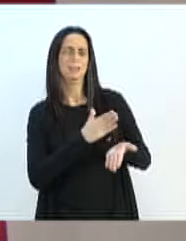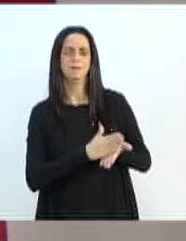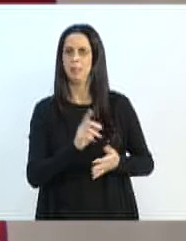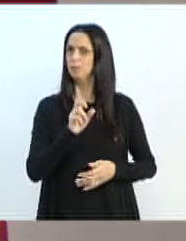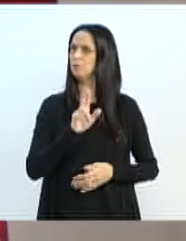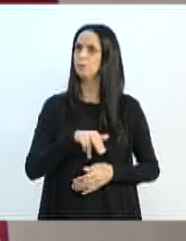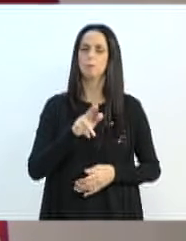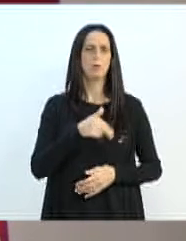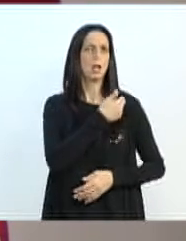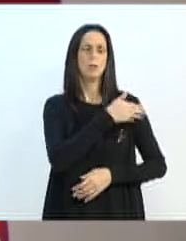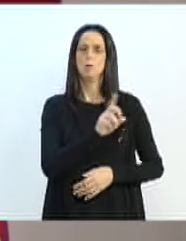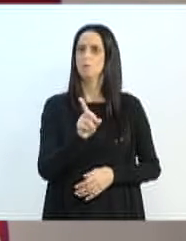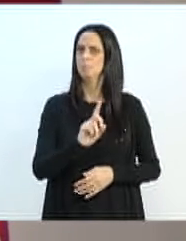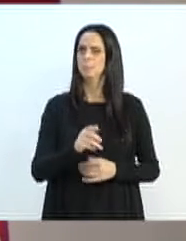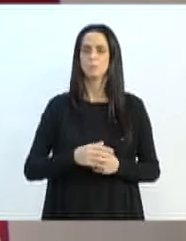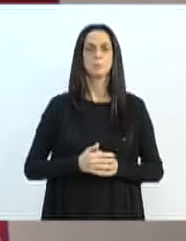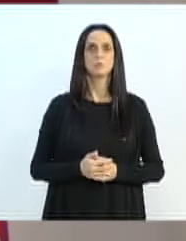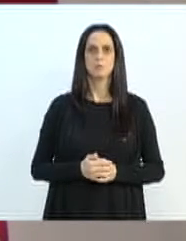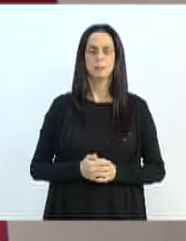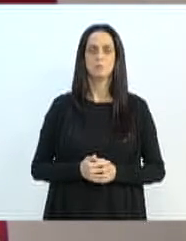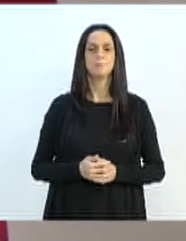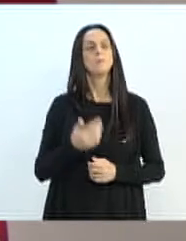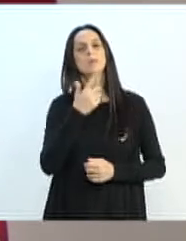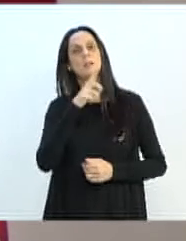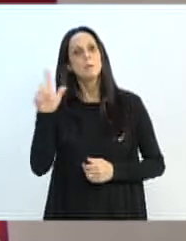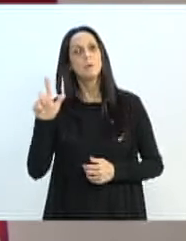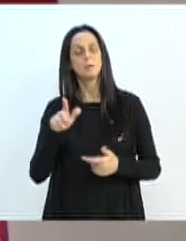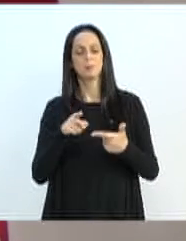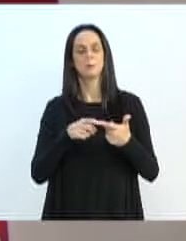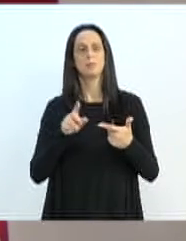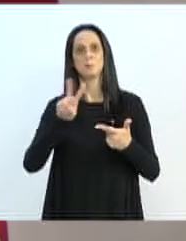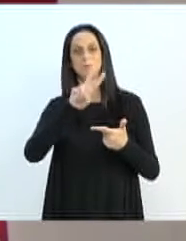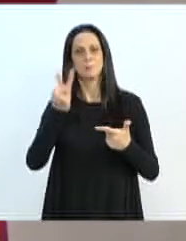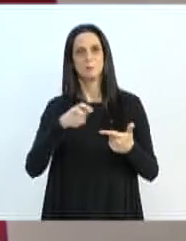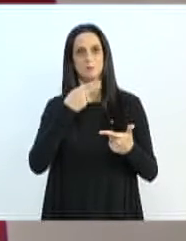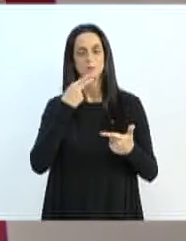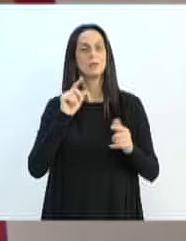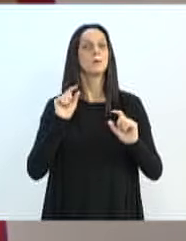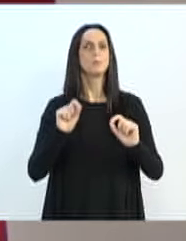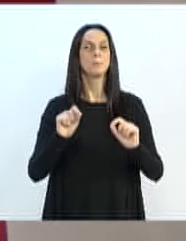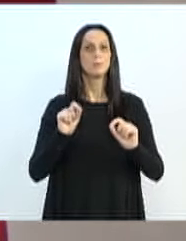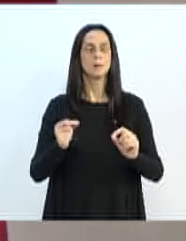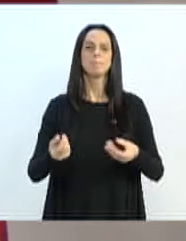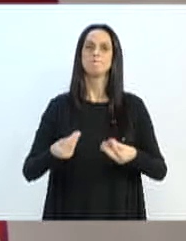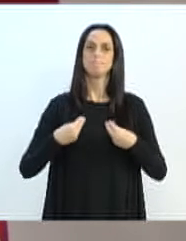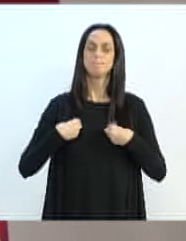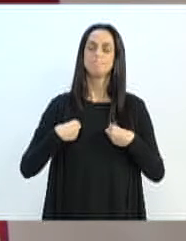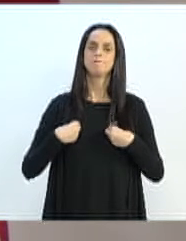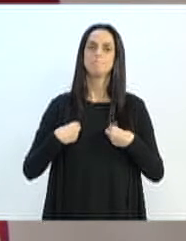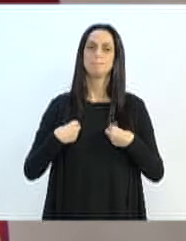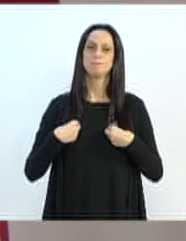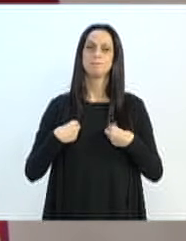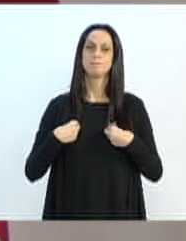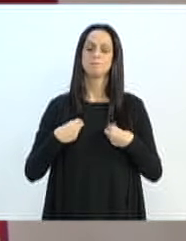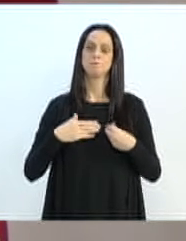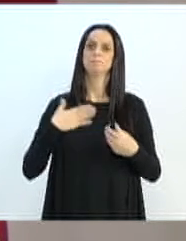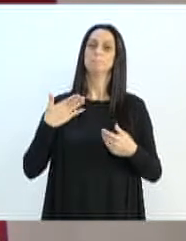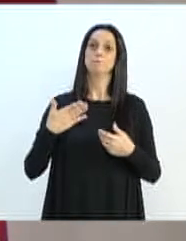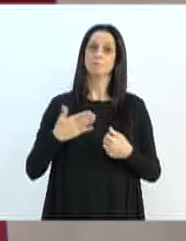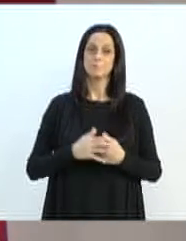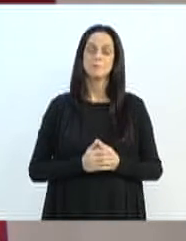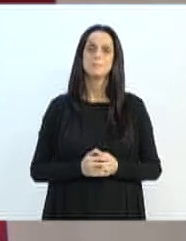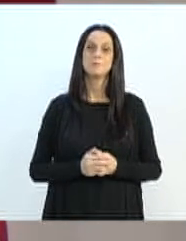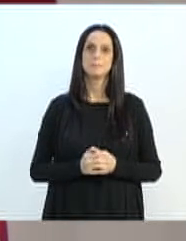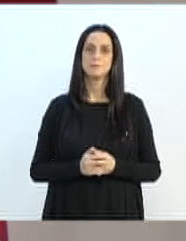Também quero abordar o tema, senhores vereadores, que me causa muito espanto, que eu considero,